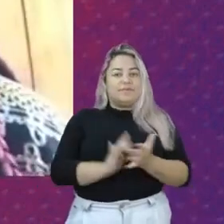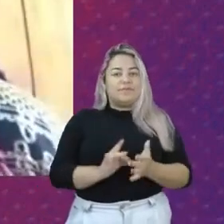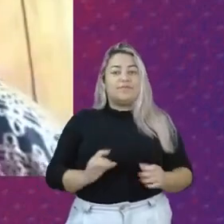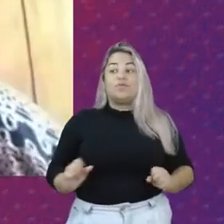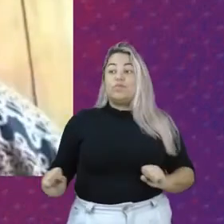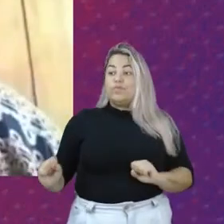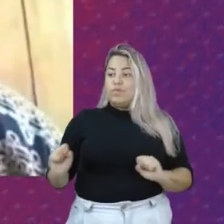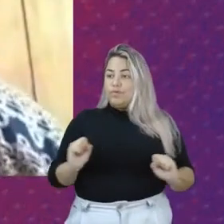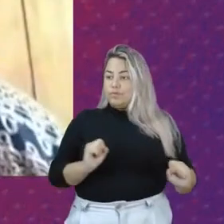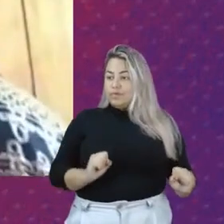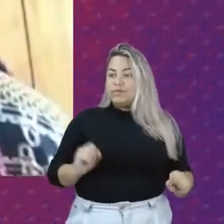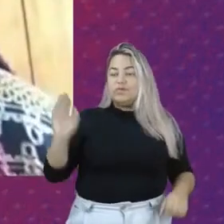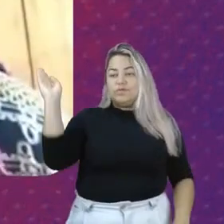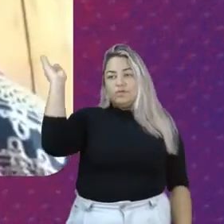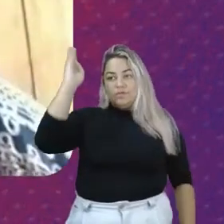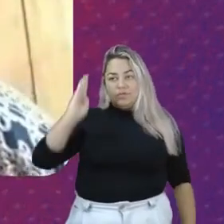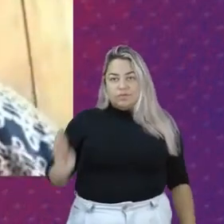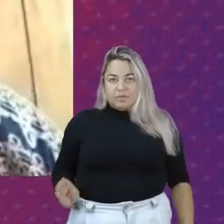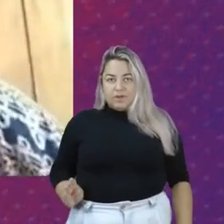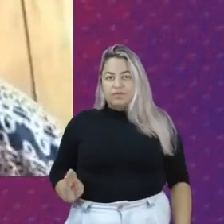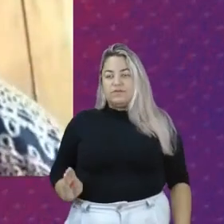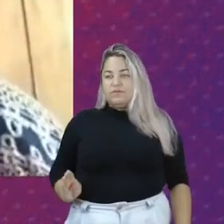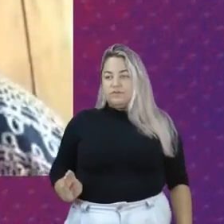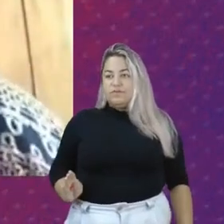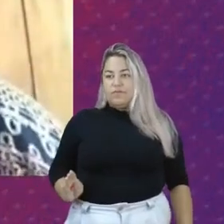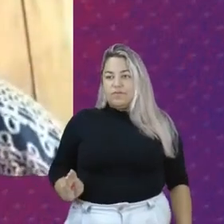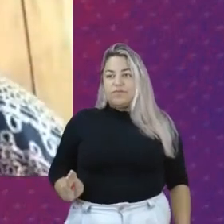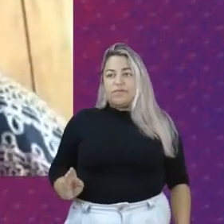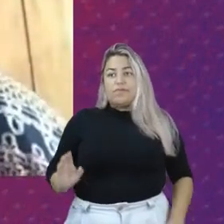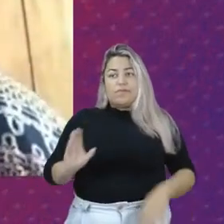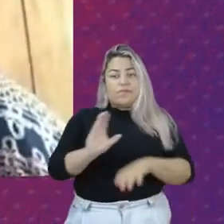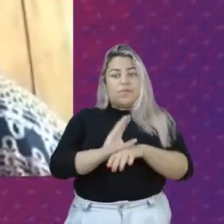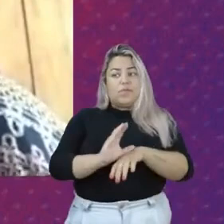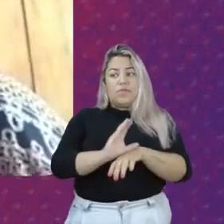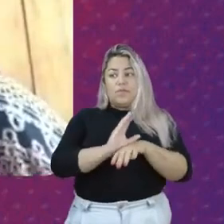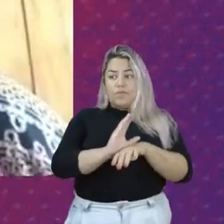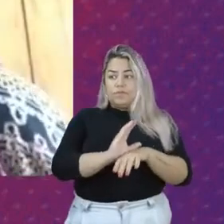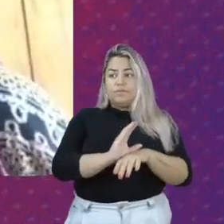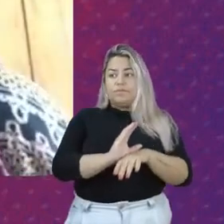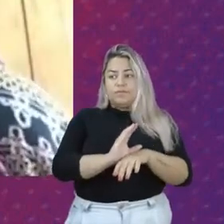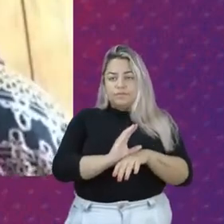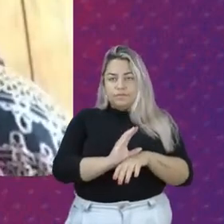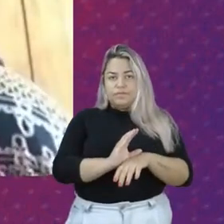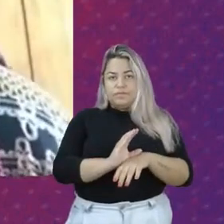poder, que no Brasil, né, se constituiu como uma lógica